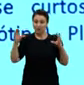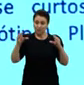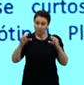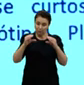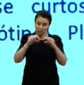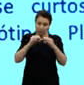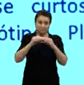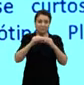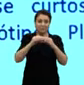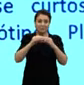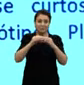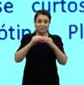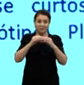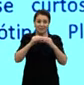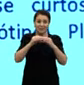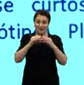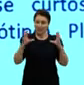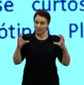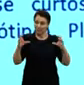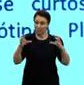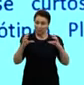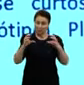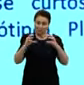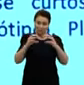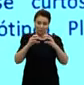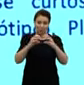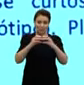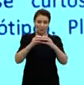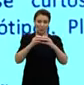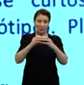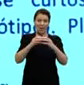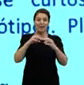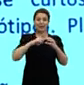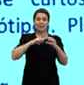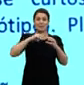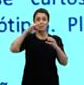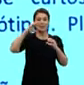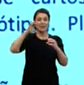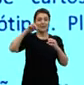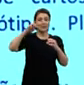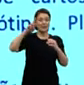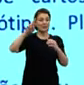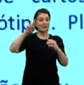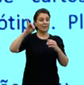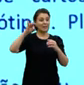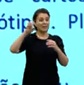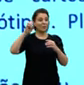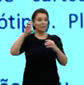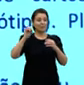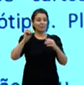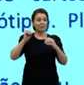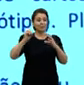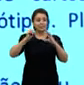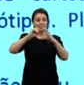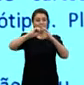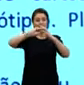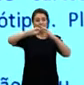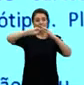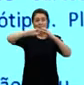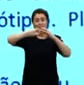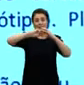ficando apertadinha, se encolhendo. E os centríolos migram para lados opostos da